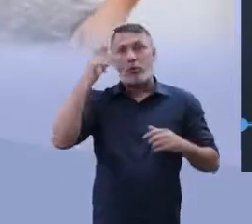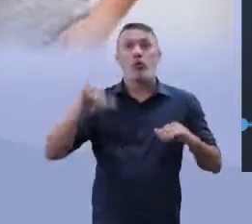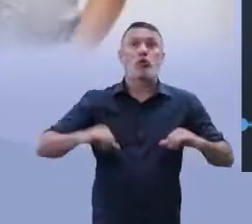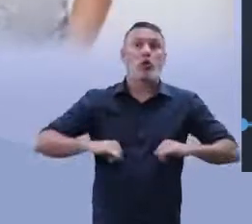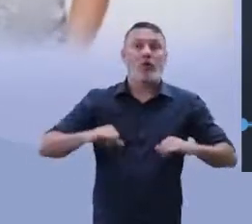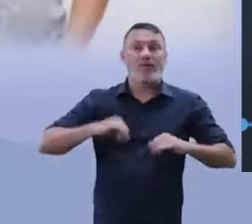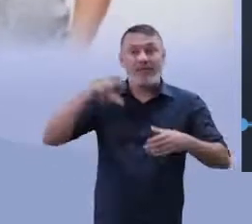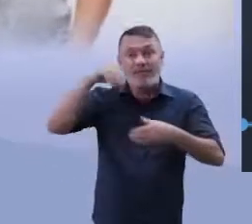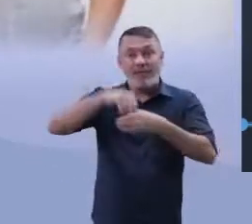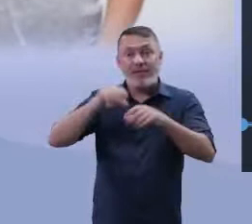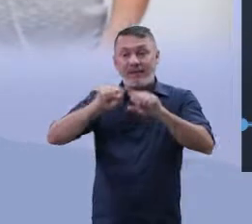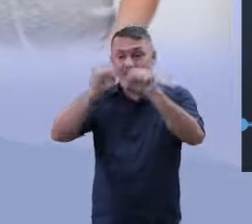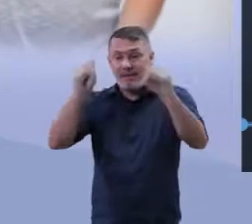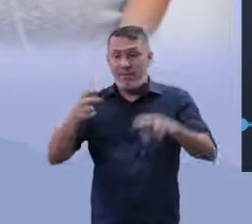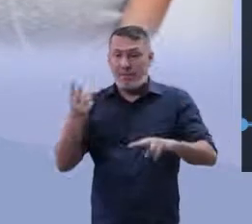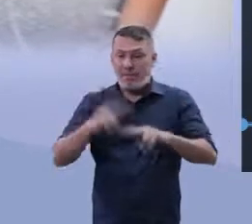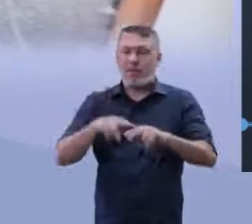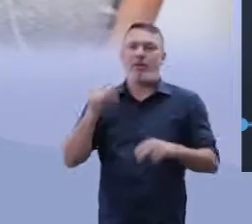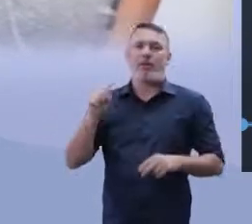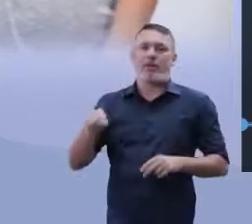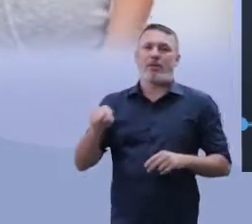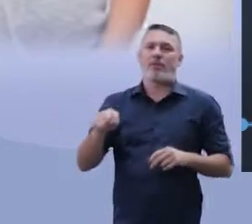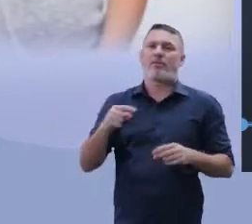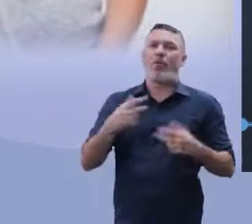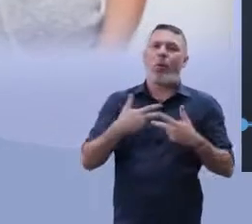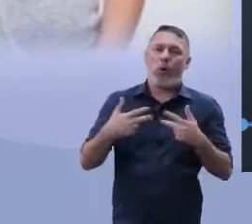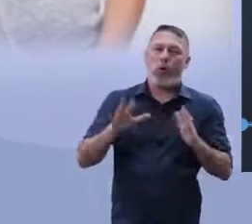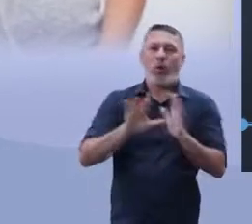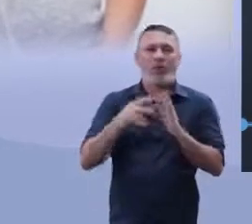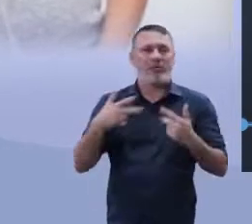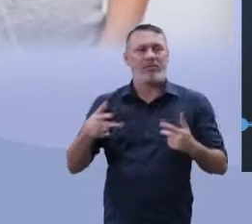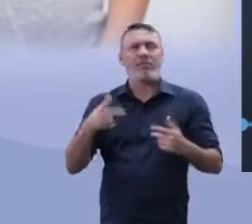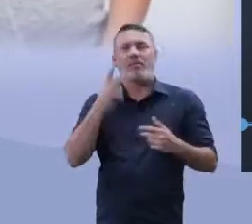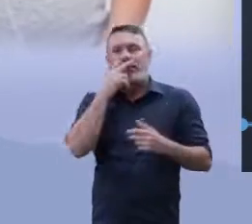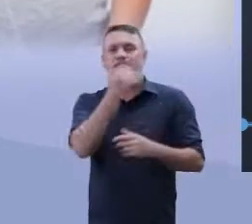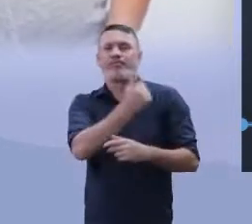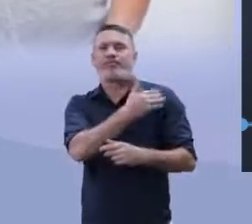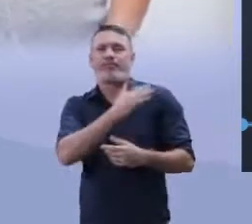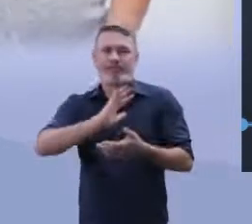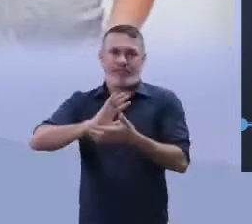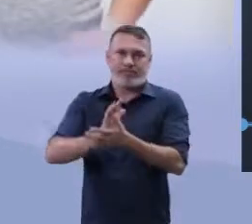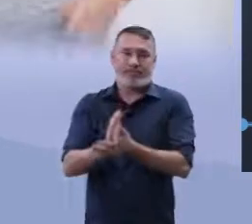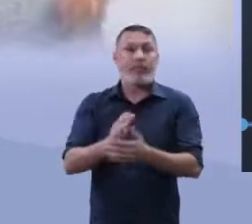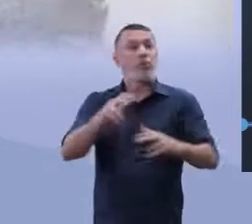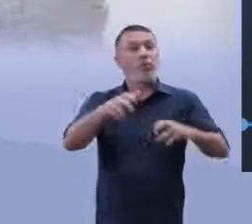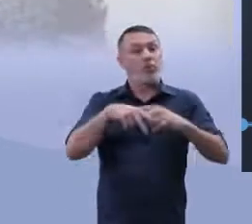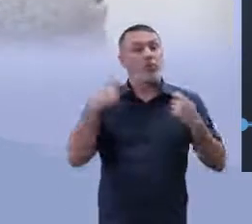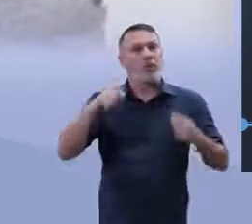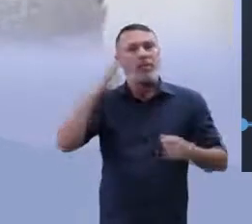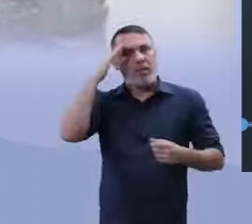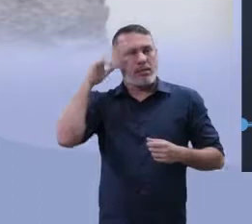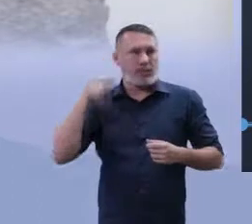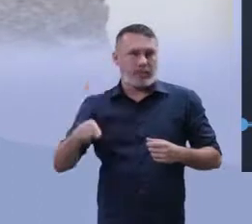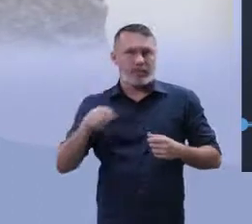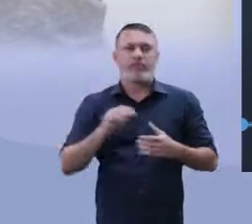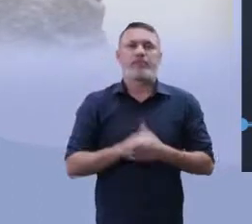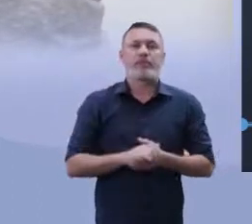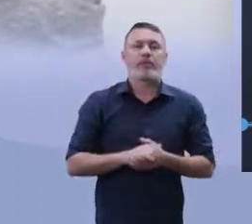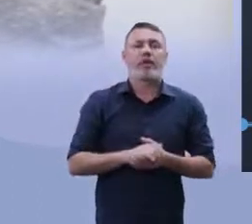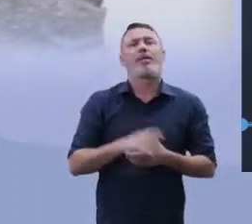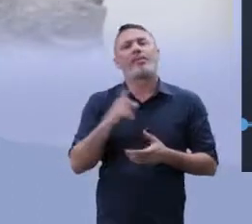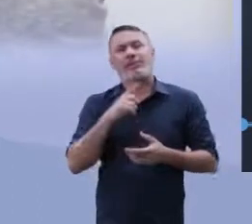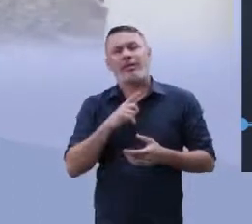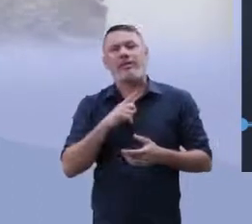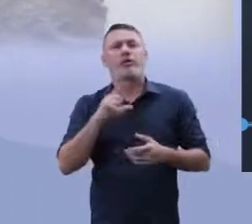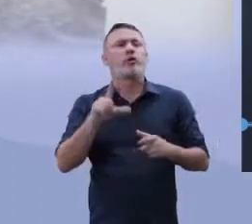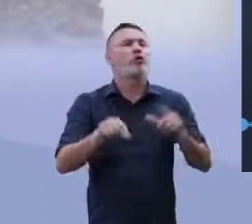nesse sistema prisional é o Brasil daqui, o Brasil marginalizado, o Brasil excluído. E é isso que nós temos que entender isso aí. Então eu